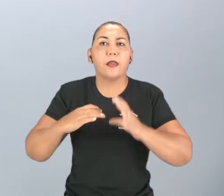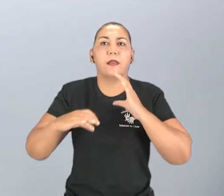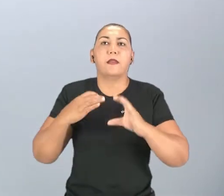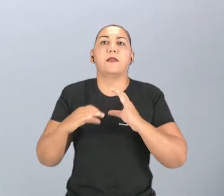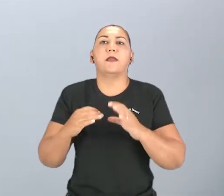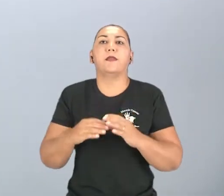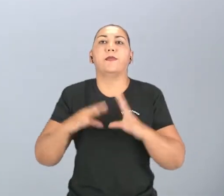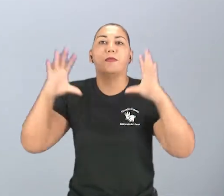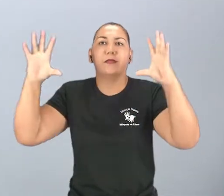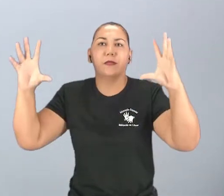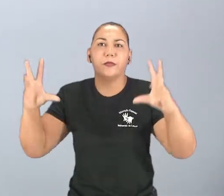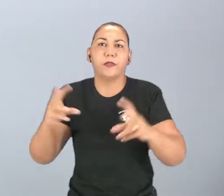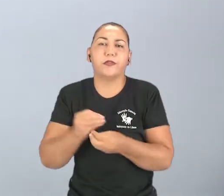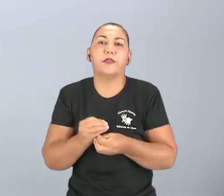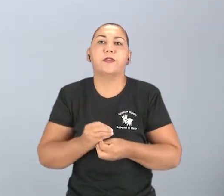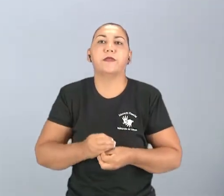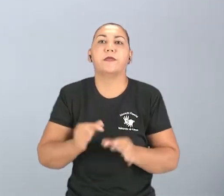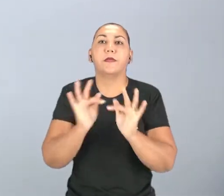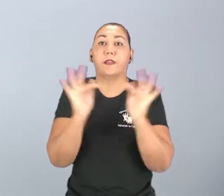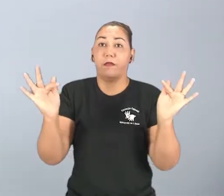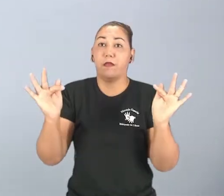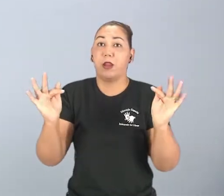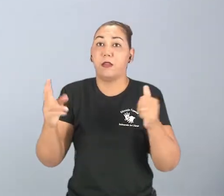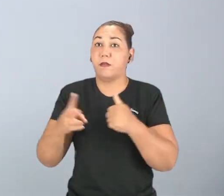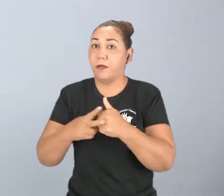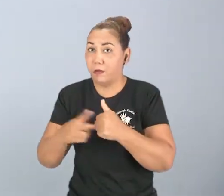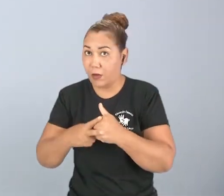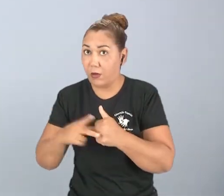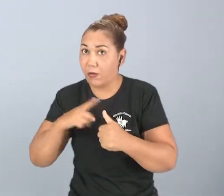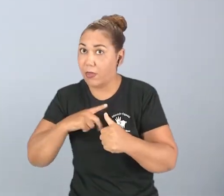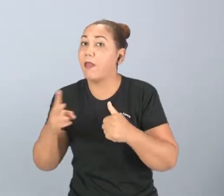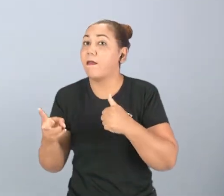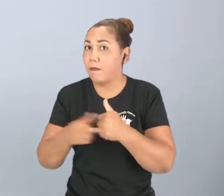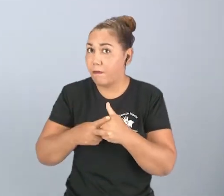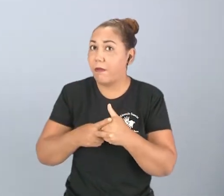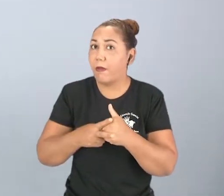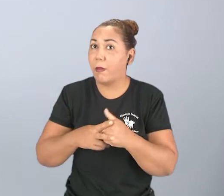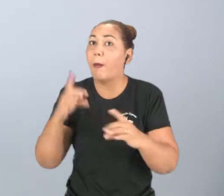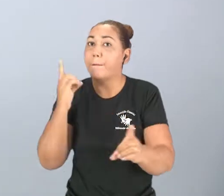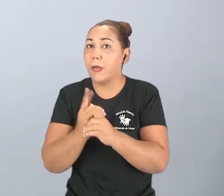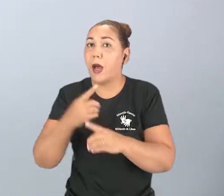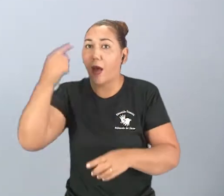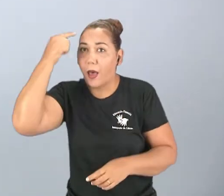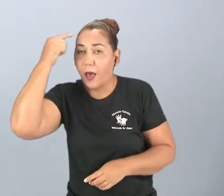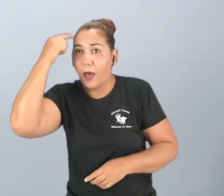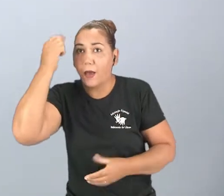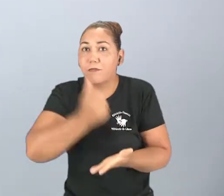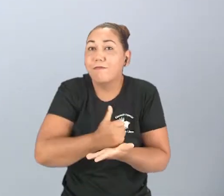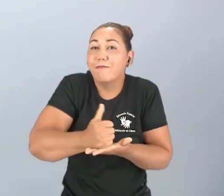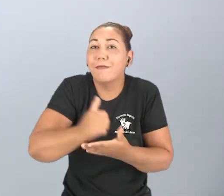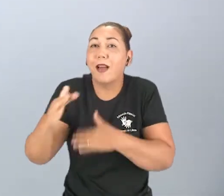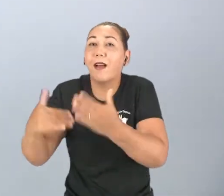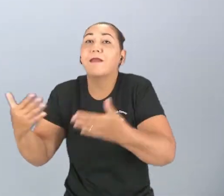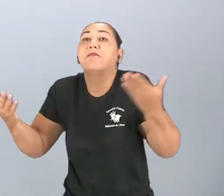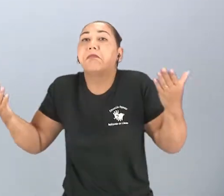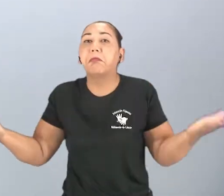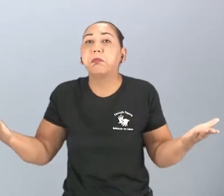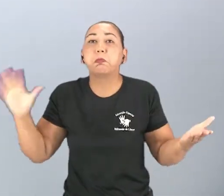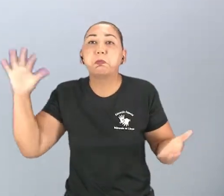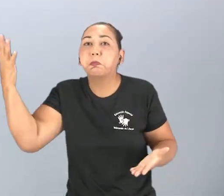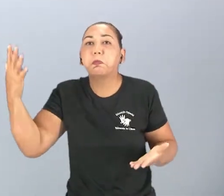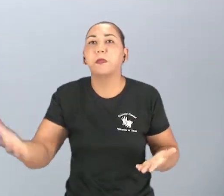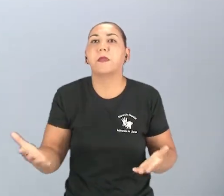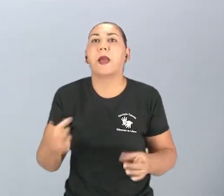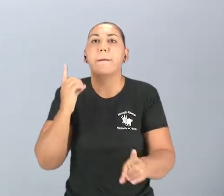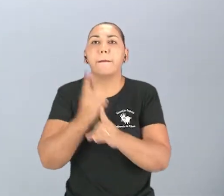gente resumir, frase verbal é aquela que tem verbo. Para descobrir o verbo, a gente pensa que a ação está sendo desenvolvida. E para